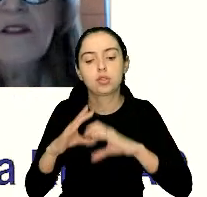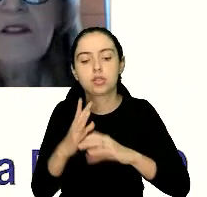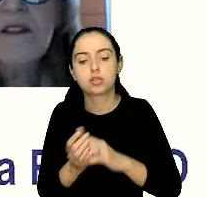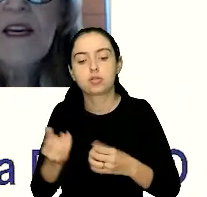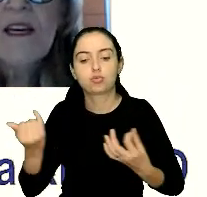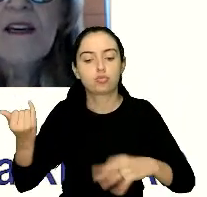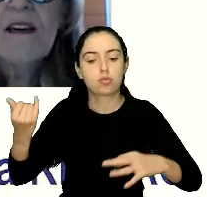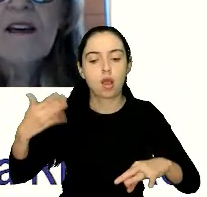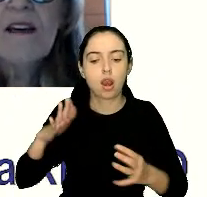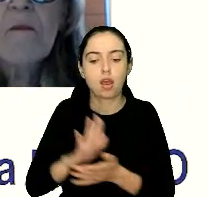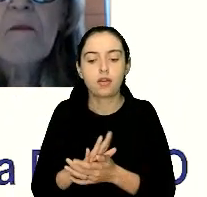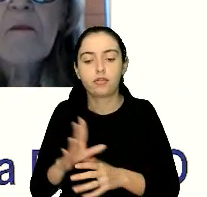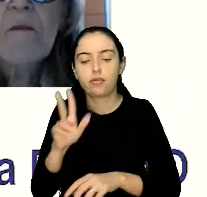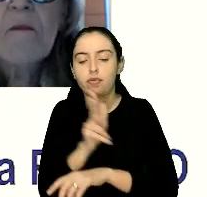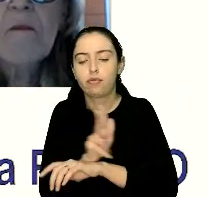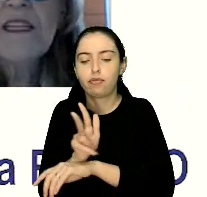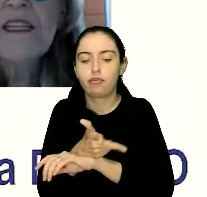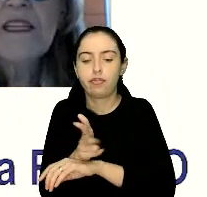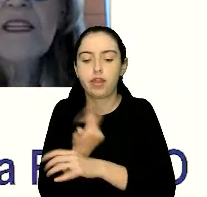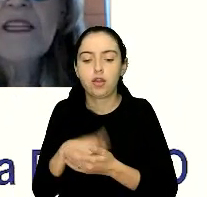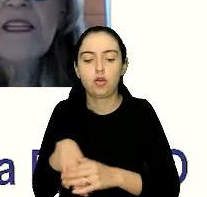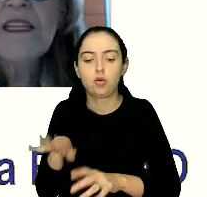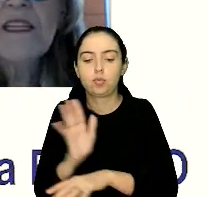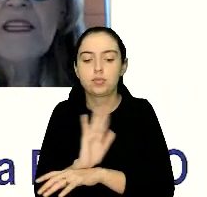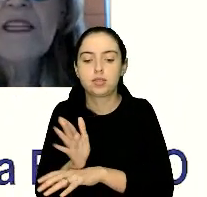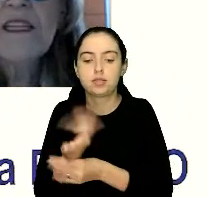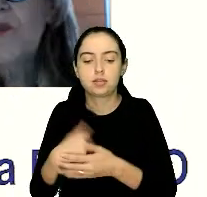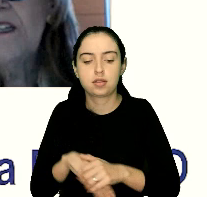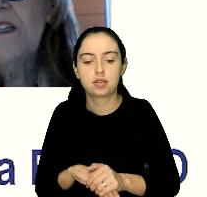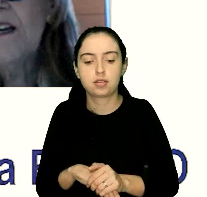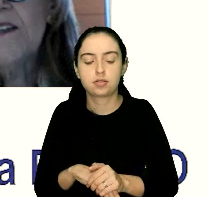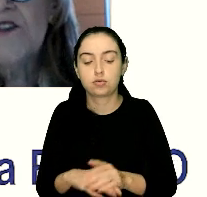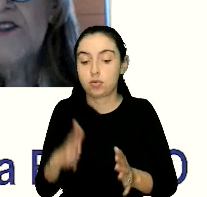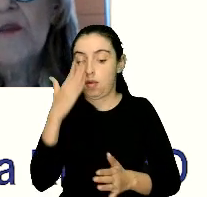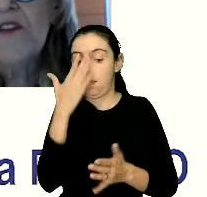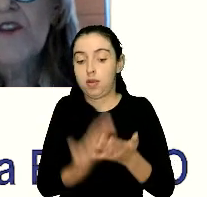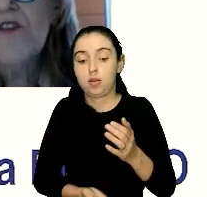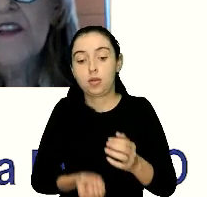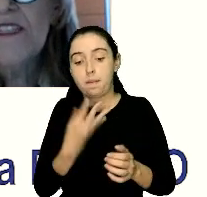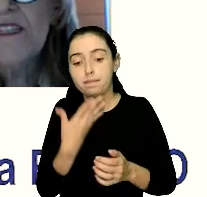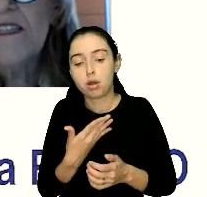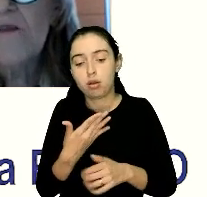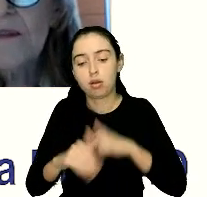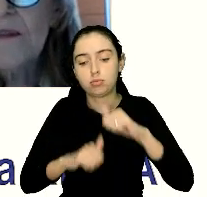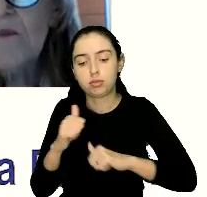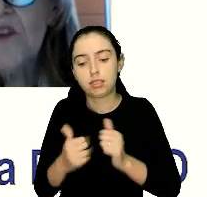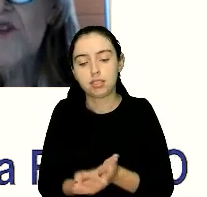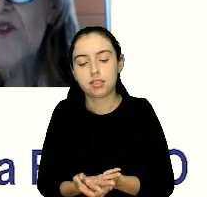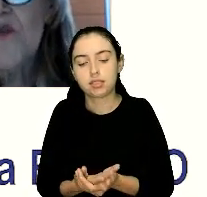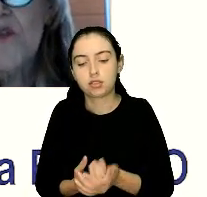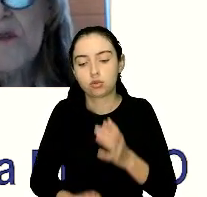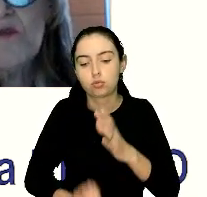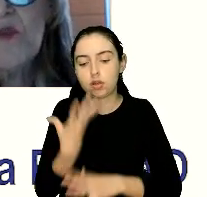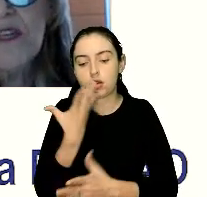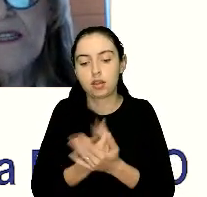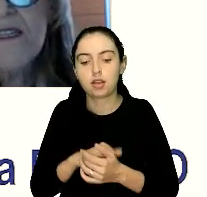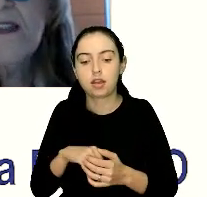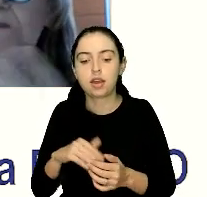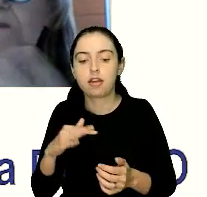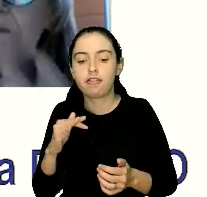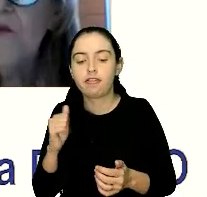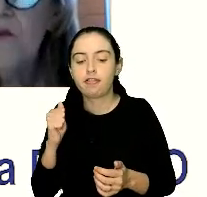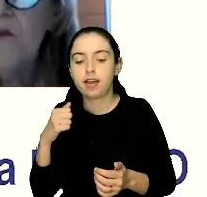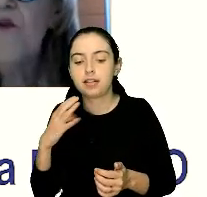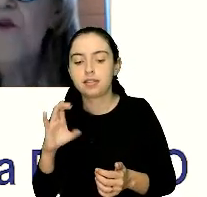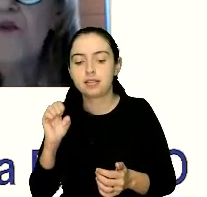instrumentos, filmes, surpresas. Seria muito boa a mudança que possibilitasse a descoberta de facetas, mas a morte, o sofrimento,